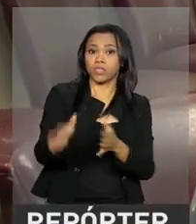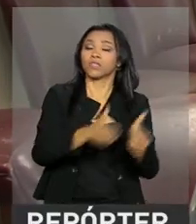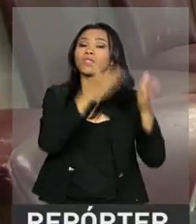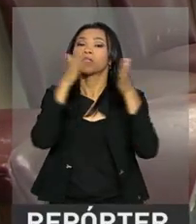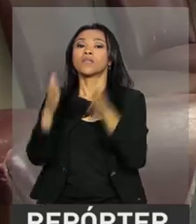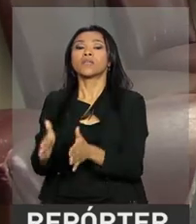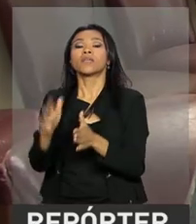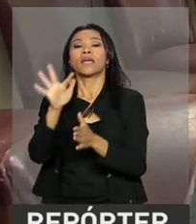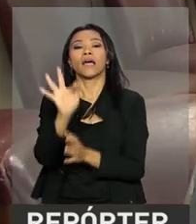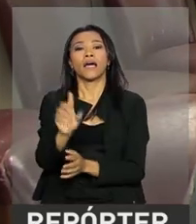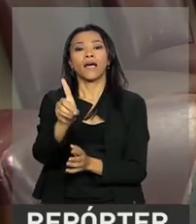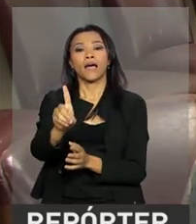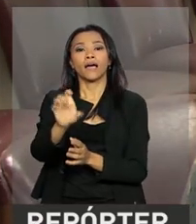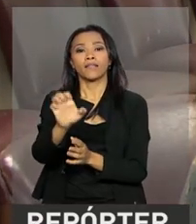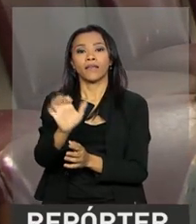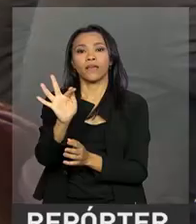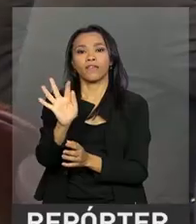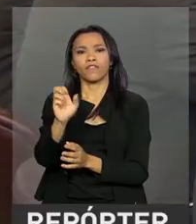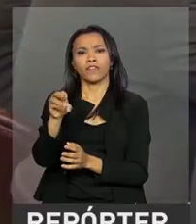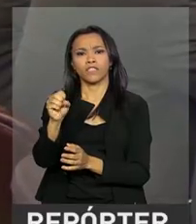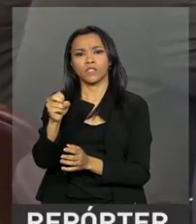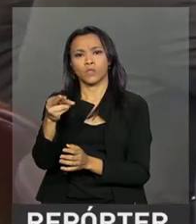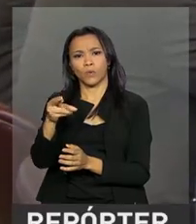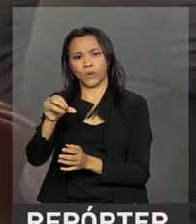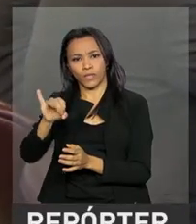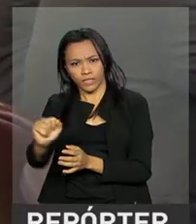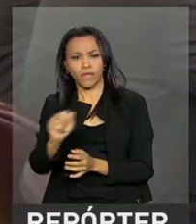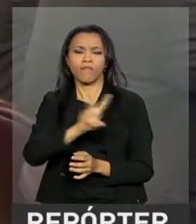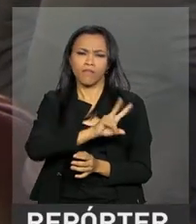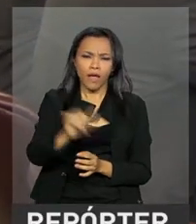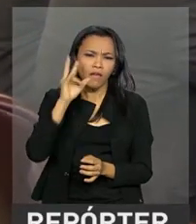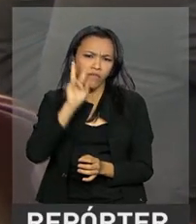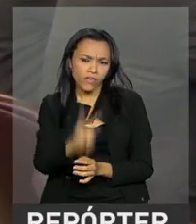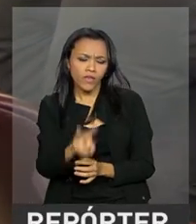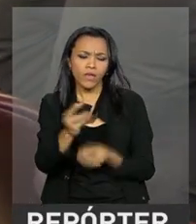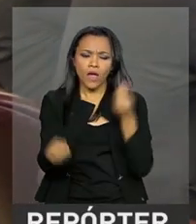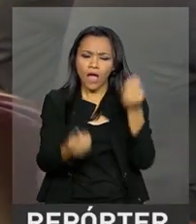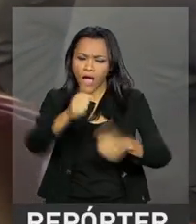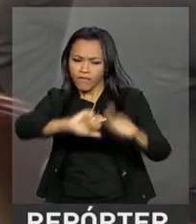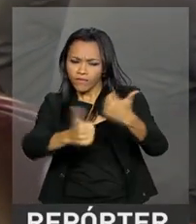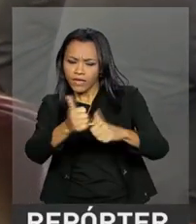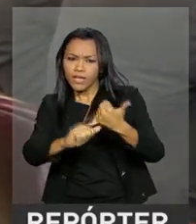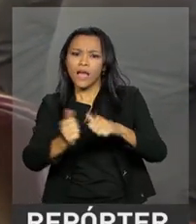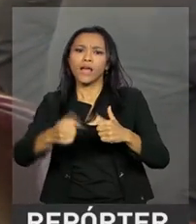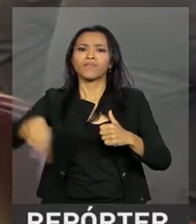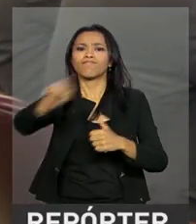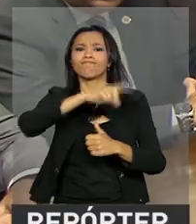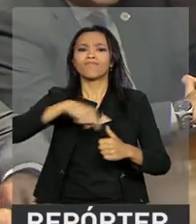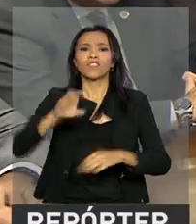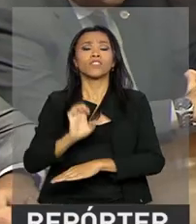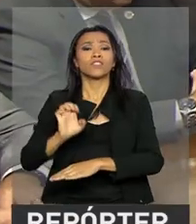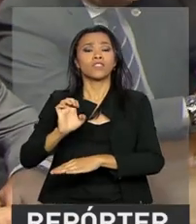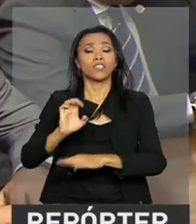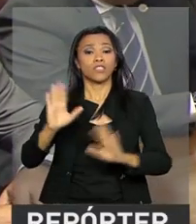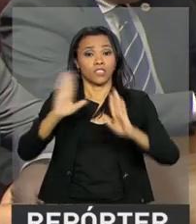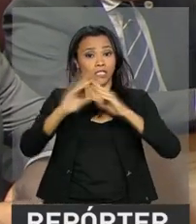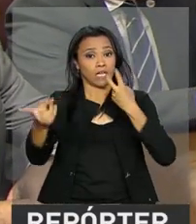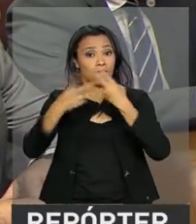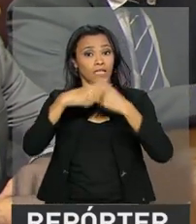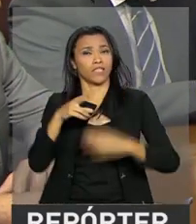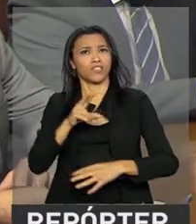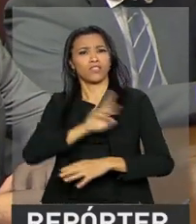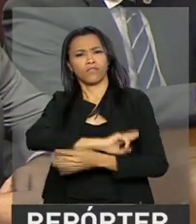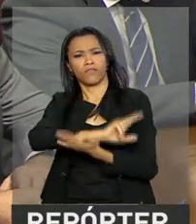União vai permitir fazer a revisão de processos de presos de cadeias públicas de vários estados já na próxima